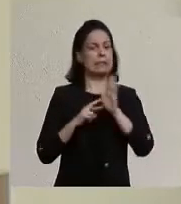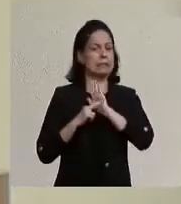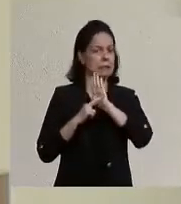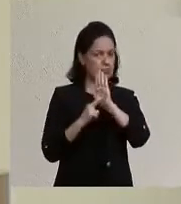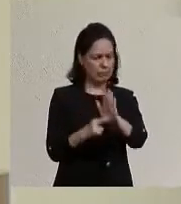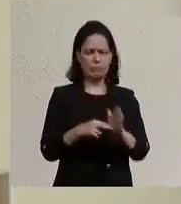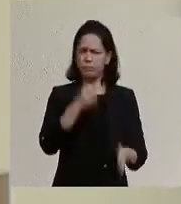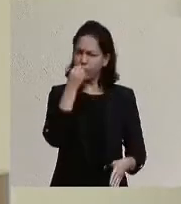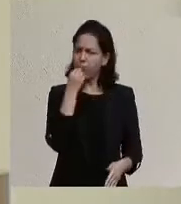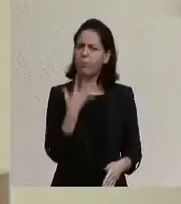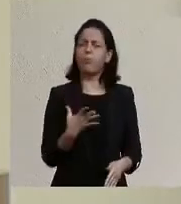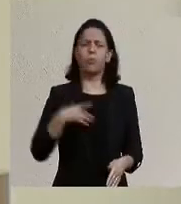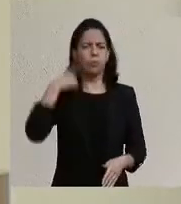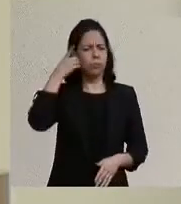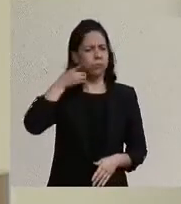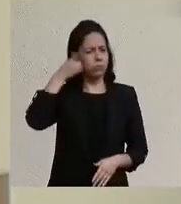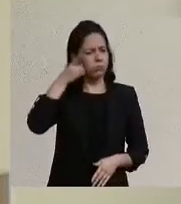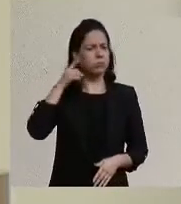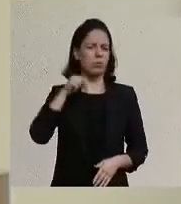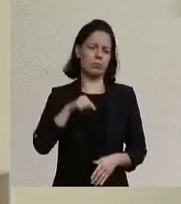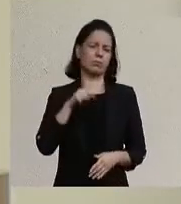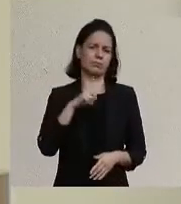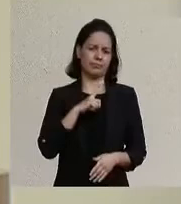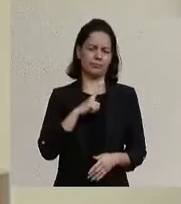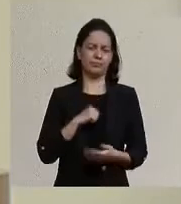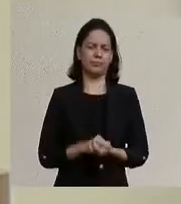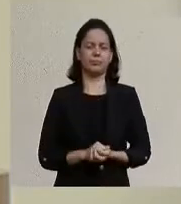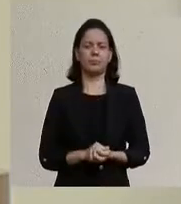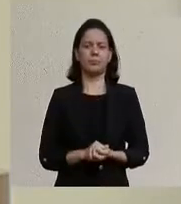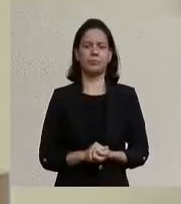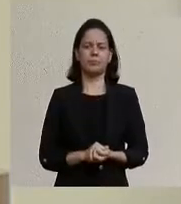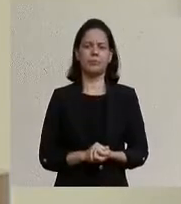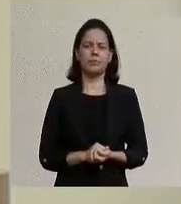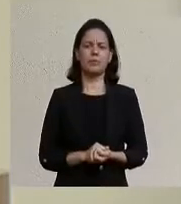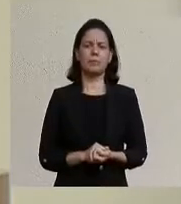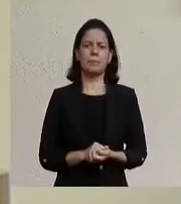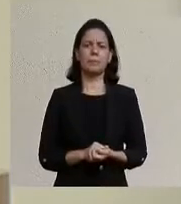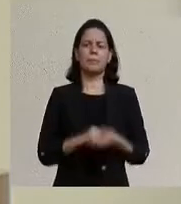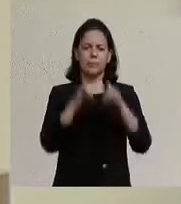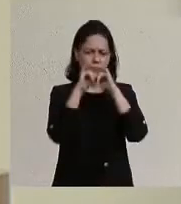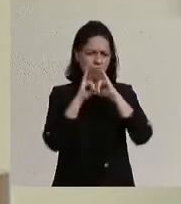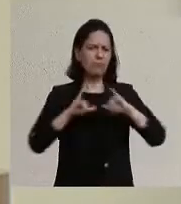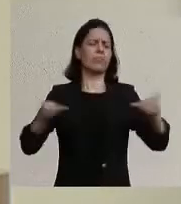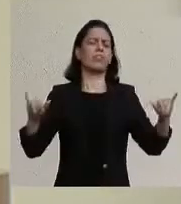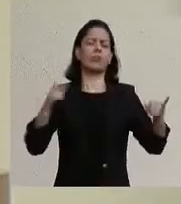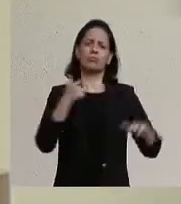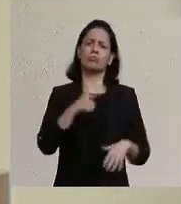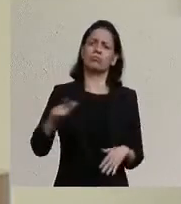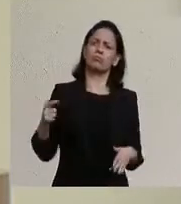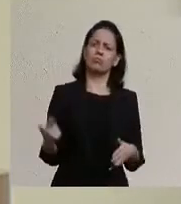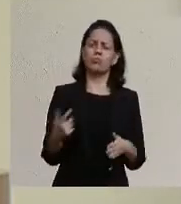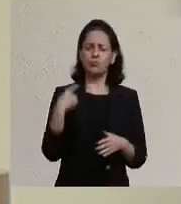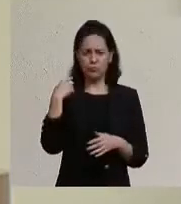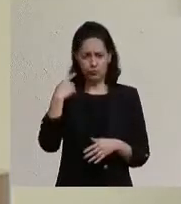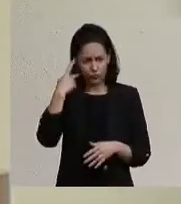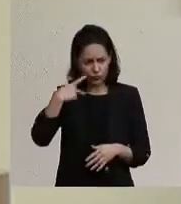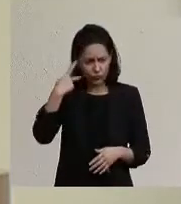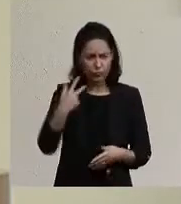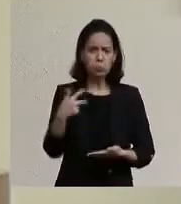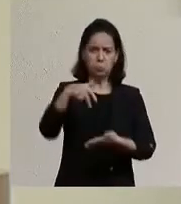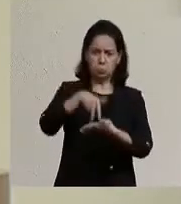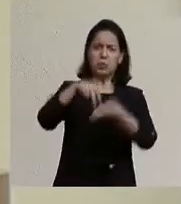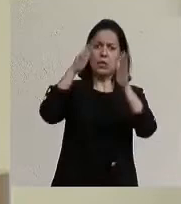um deputado mais atuante da lesp e quero falar aqui também assim como foi falo por outros vereadores